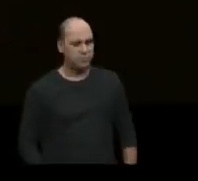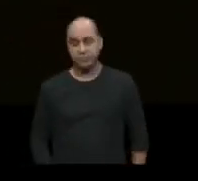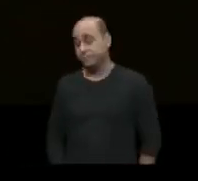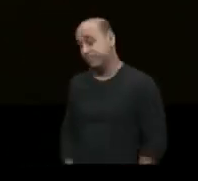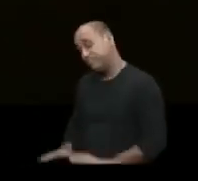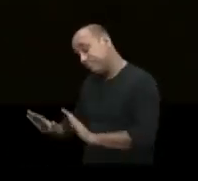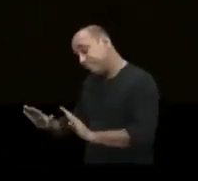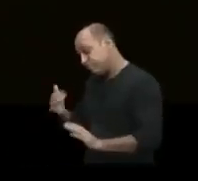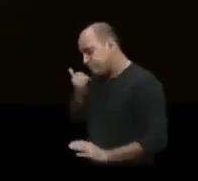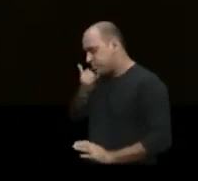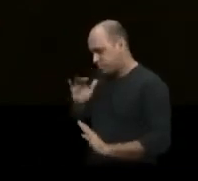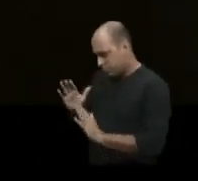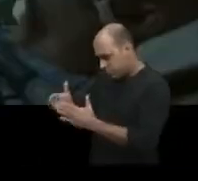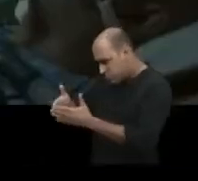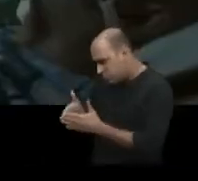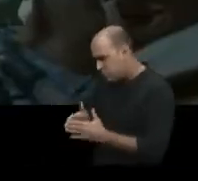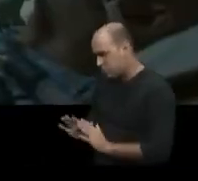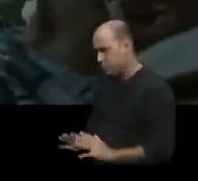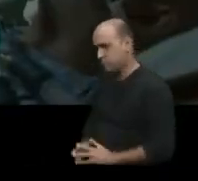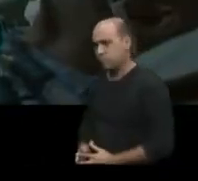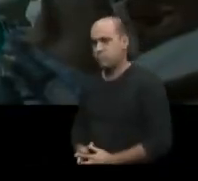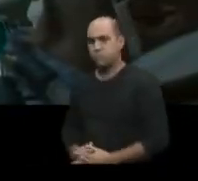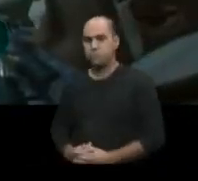com licença.